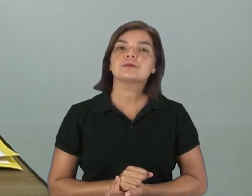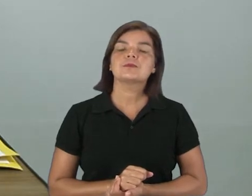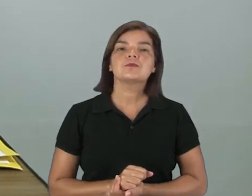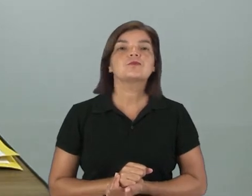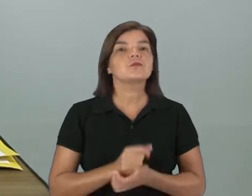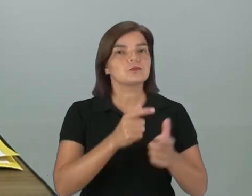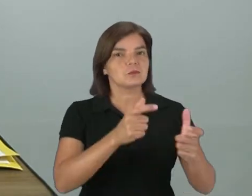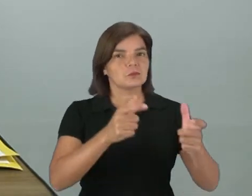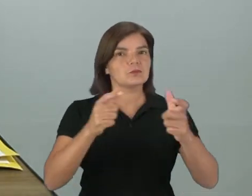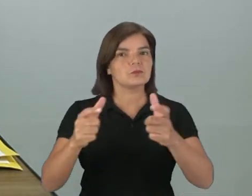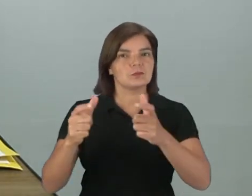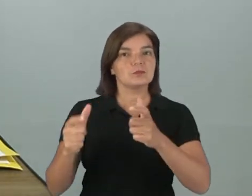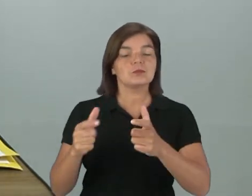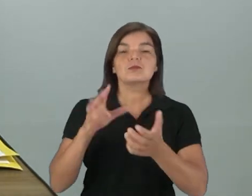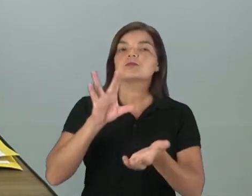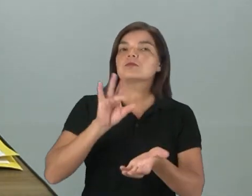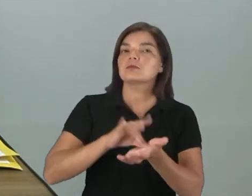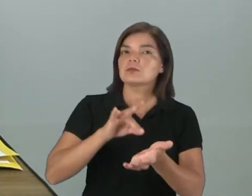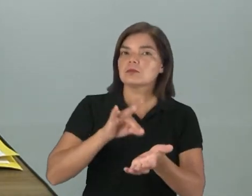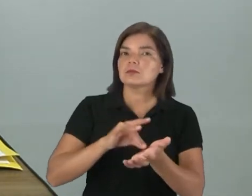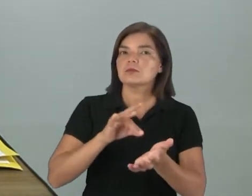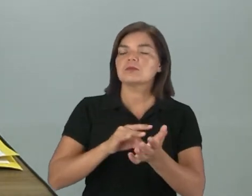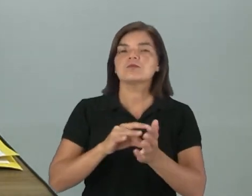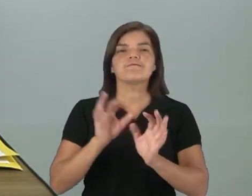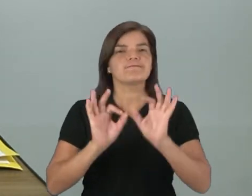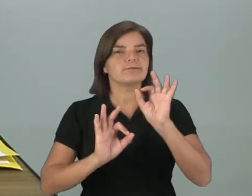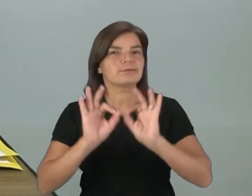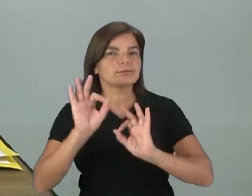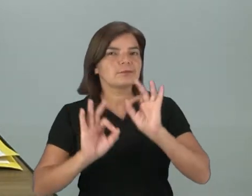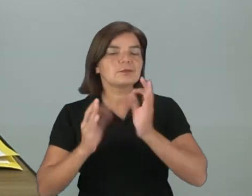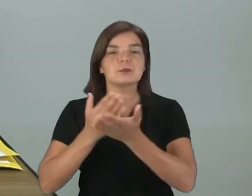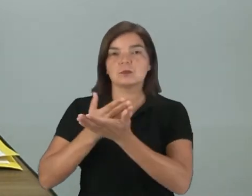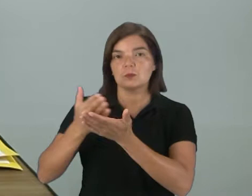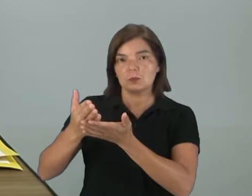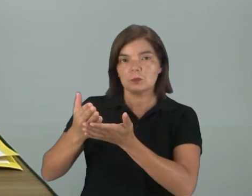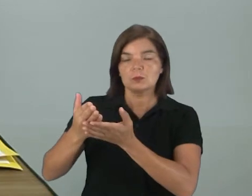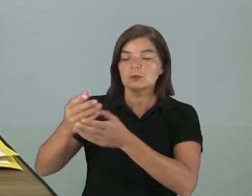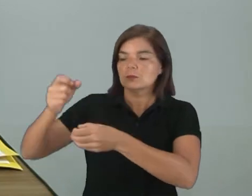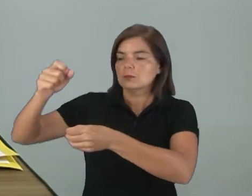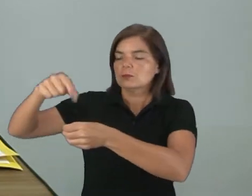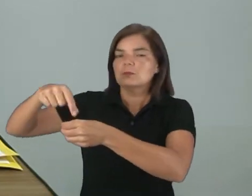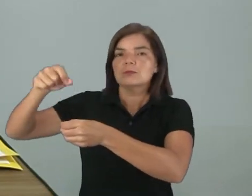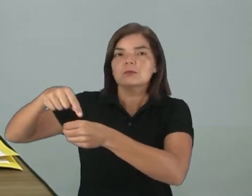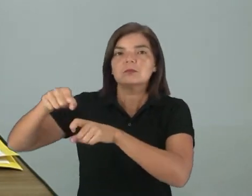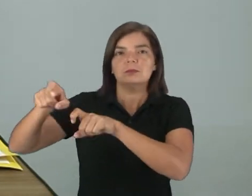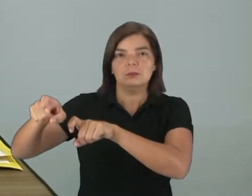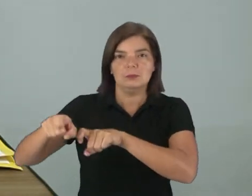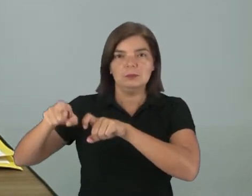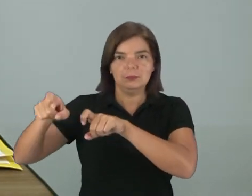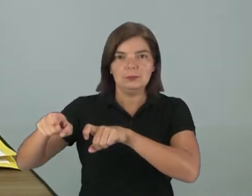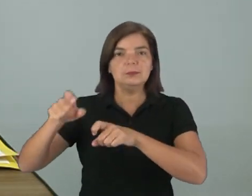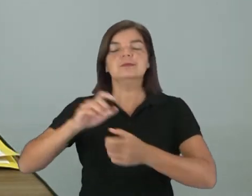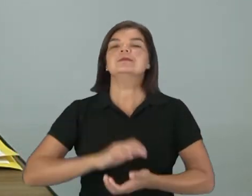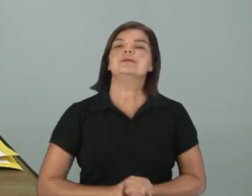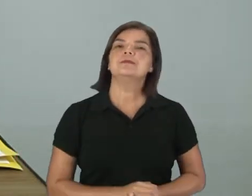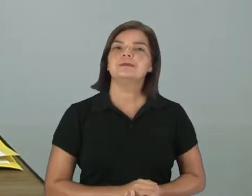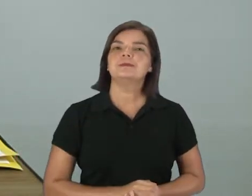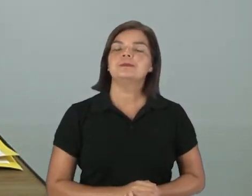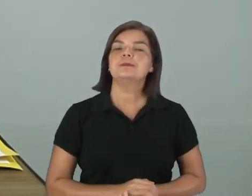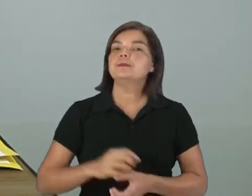o percurso, na verdade, que eles fazem, começa lá com a produção, enfim, onde